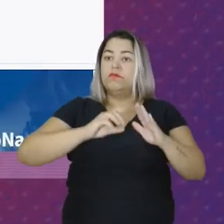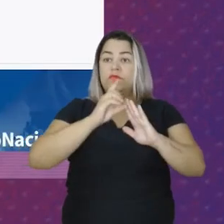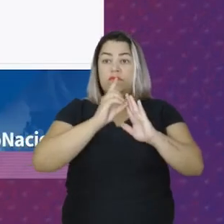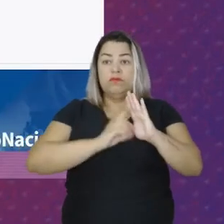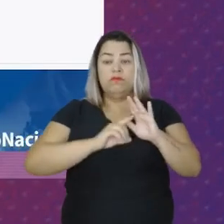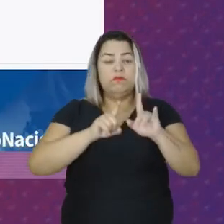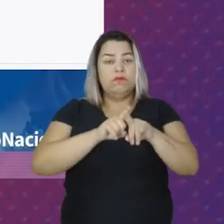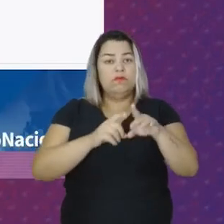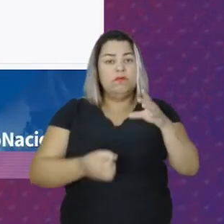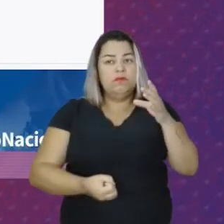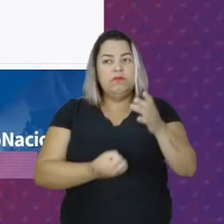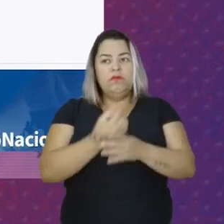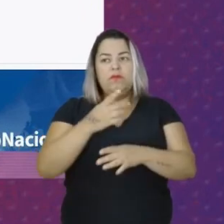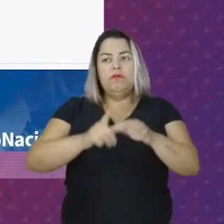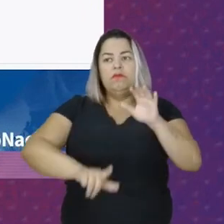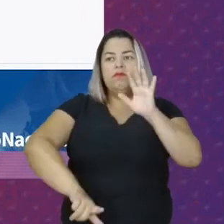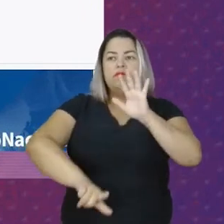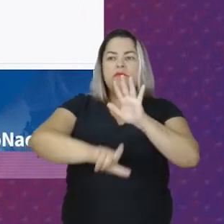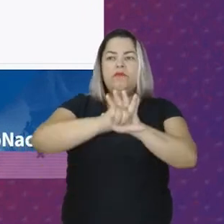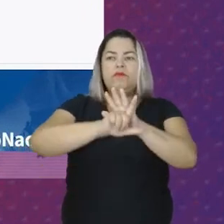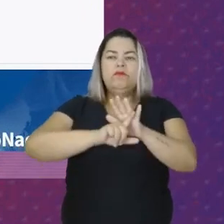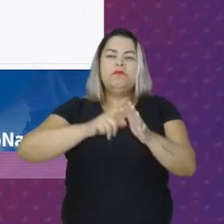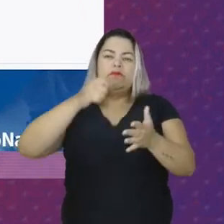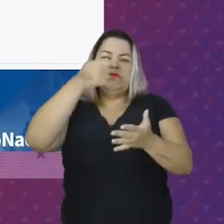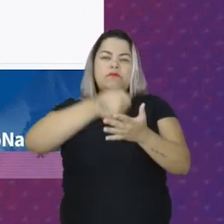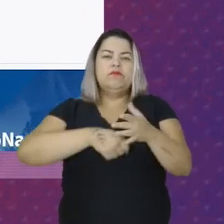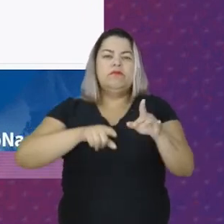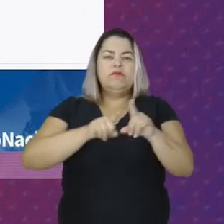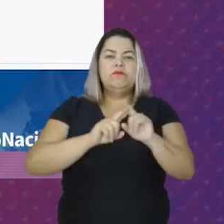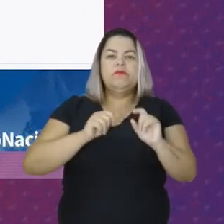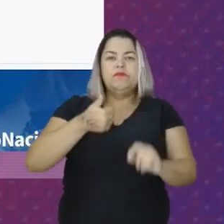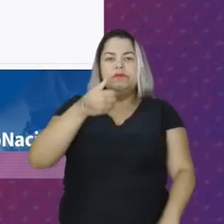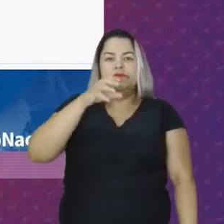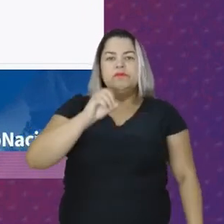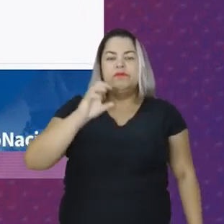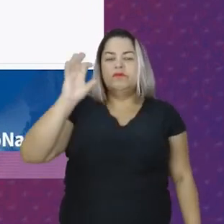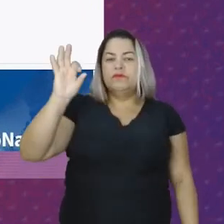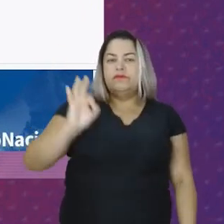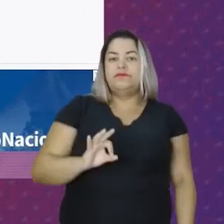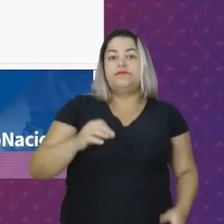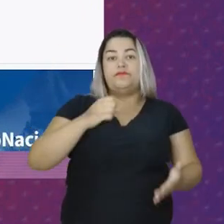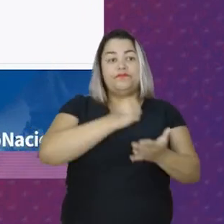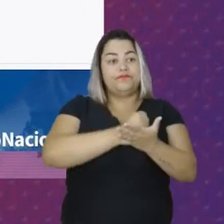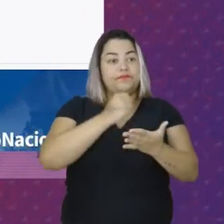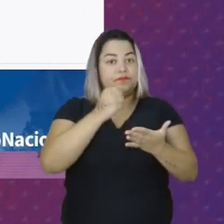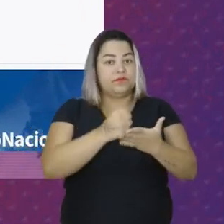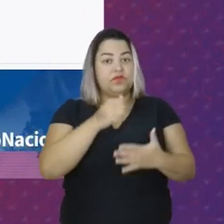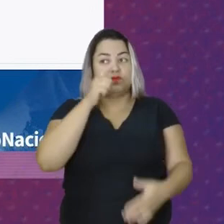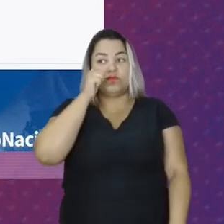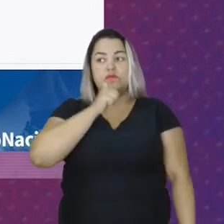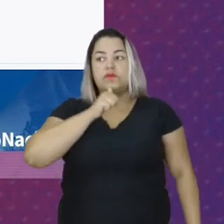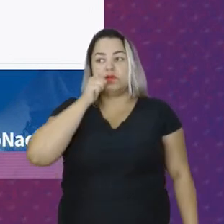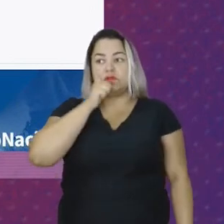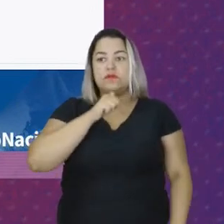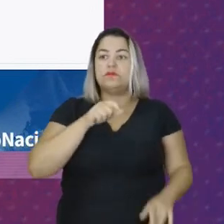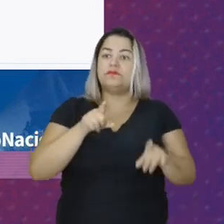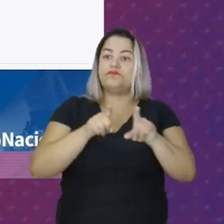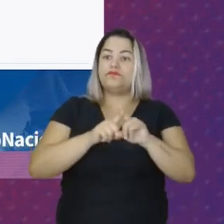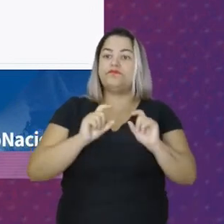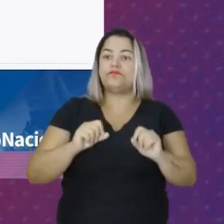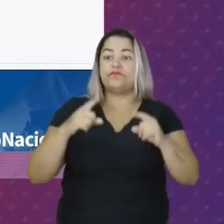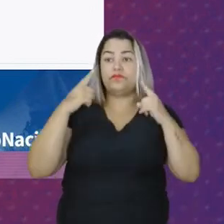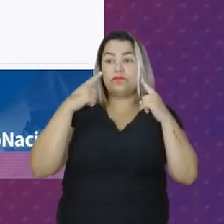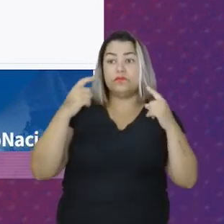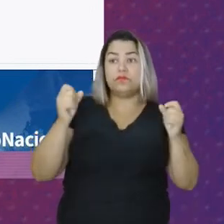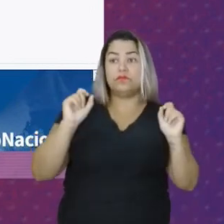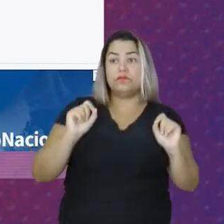que cria a legislação de garantir no mínimo 10% de contratação de mulheres em situação de